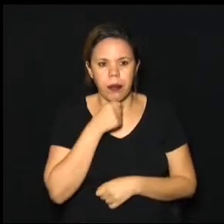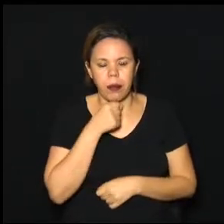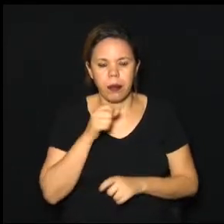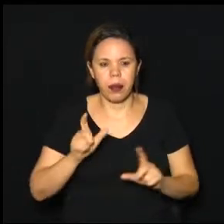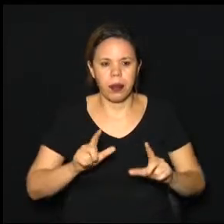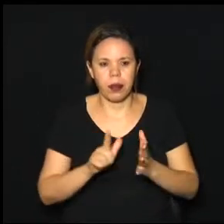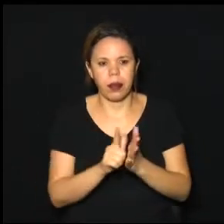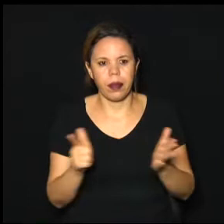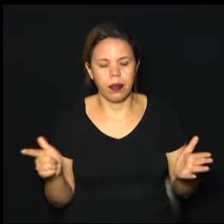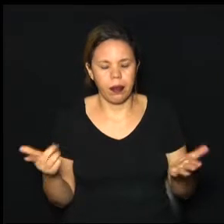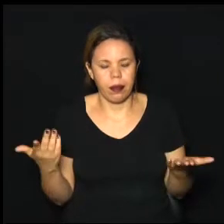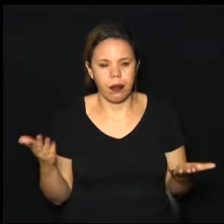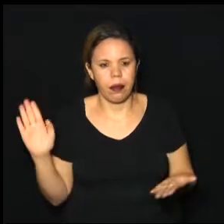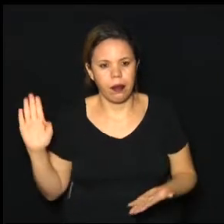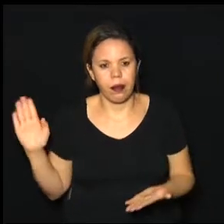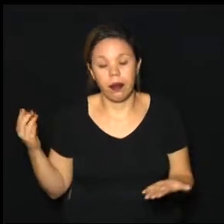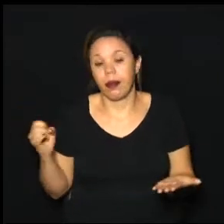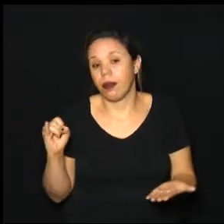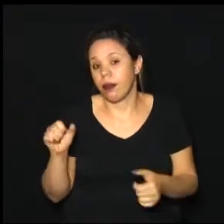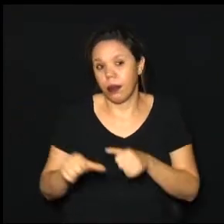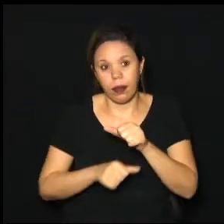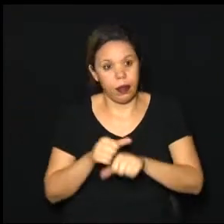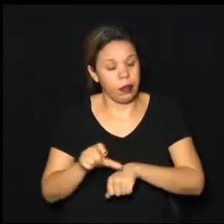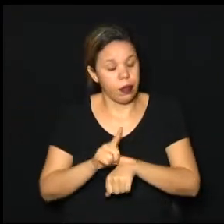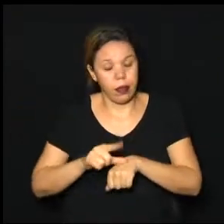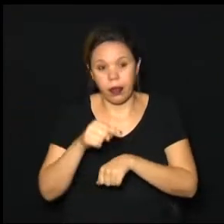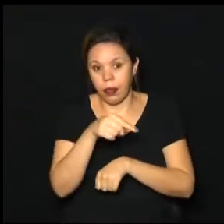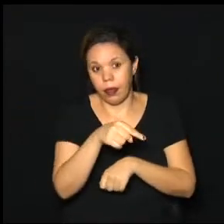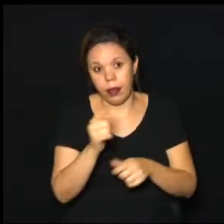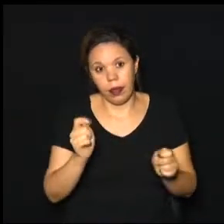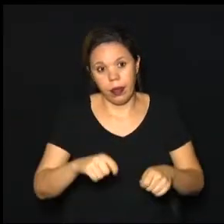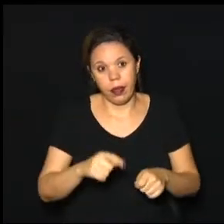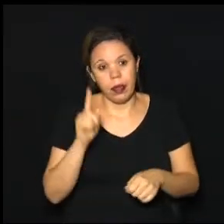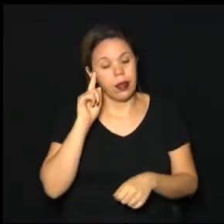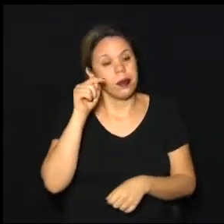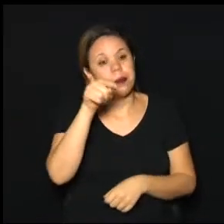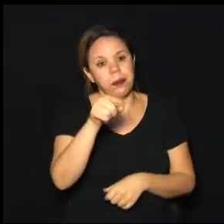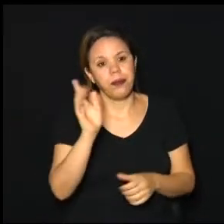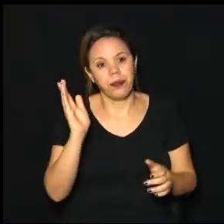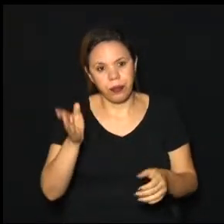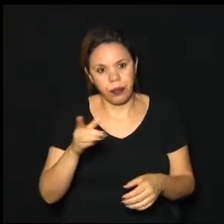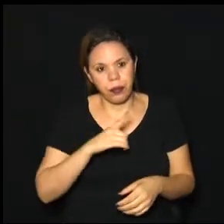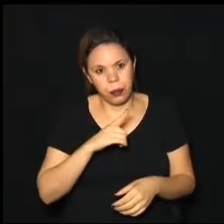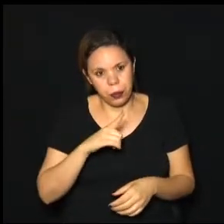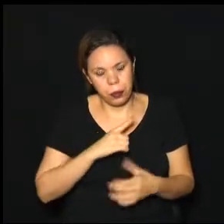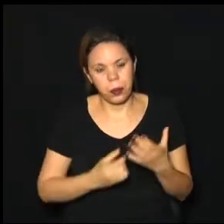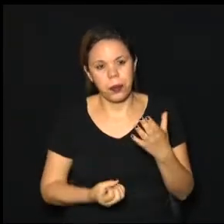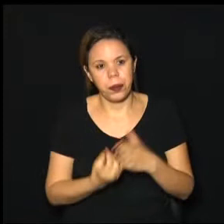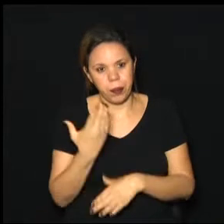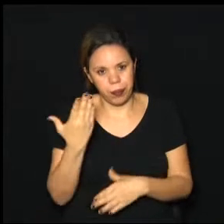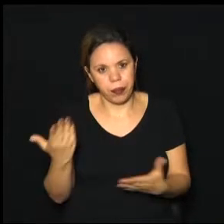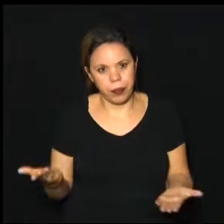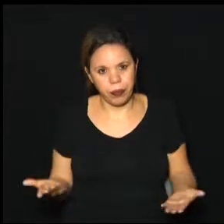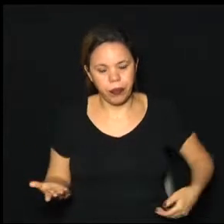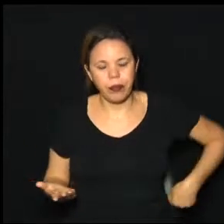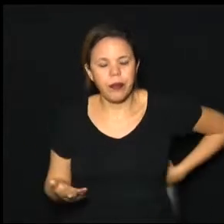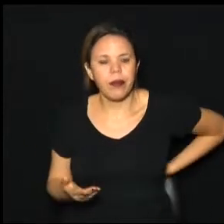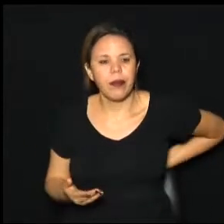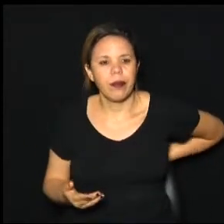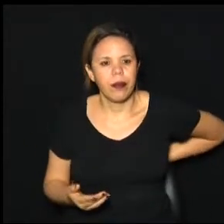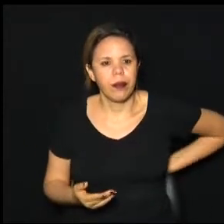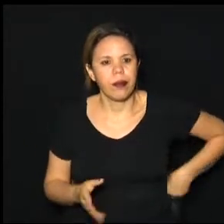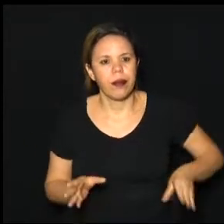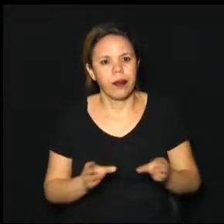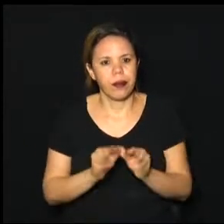ser candidato. Não fosse essa alteração legislativa, essa data já teria acontecido, inclusive ela aconteceu